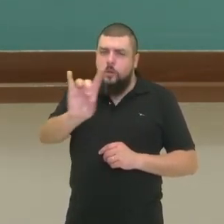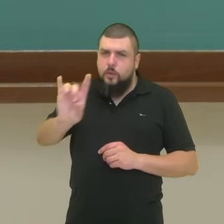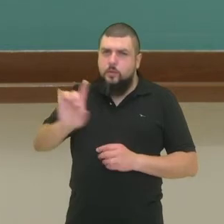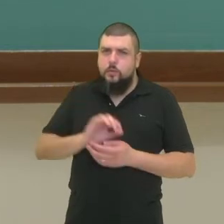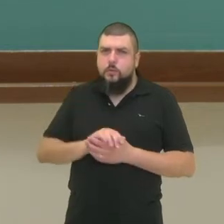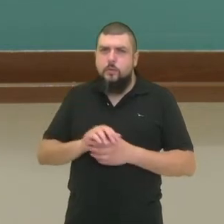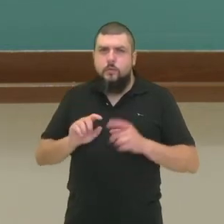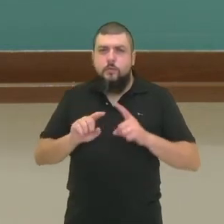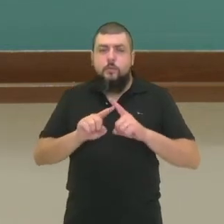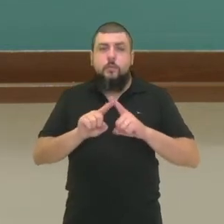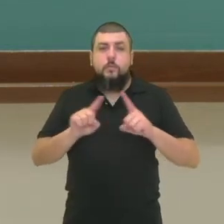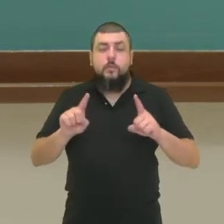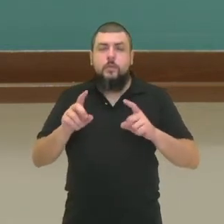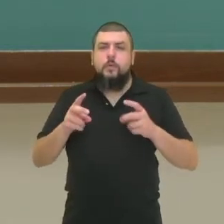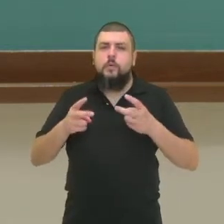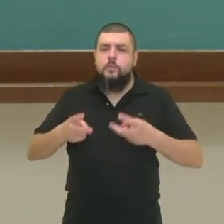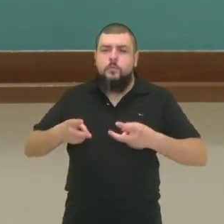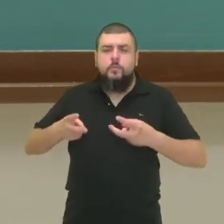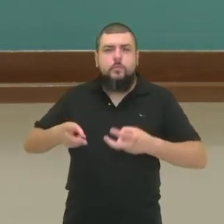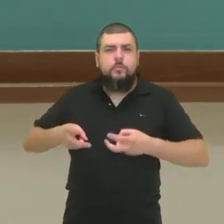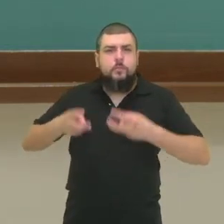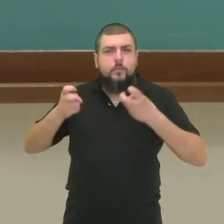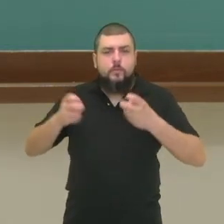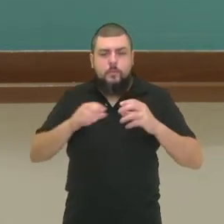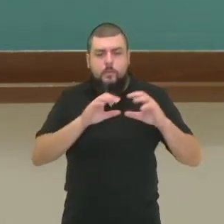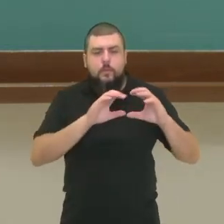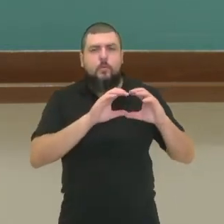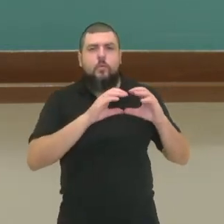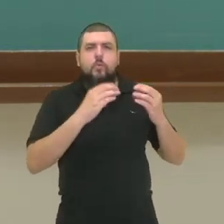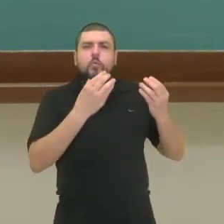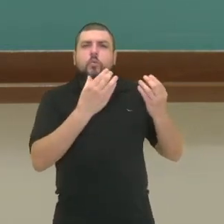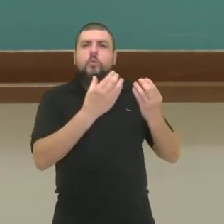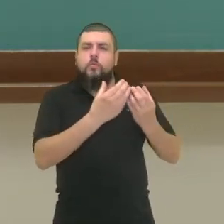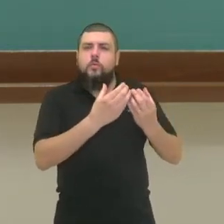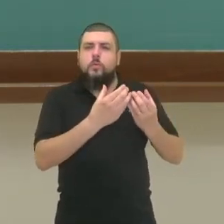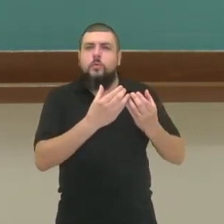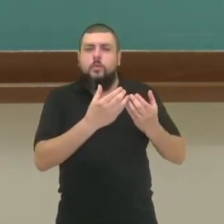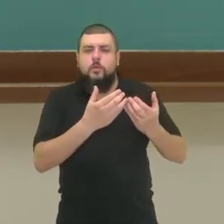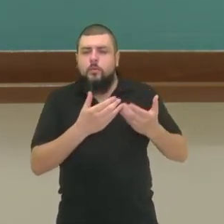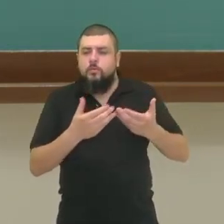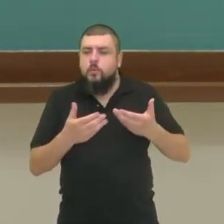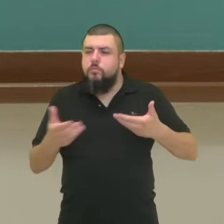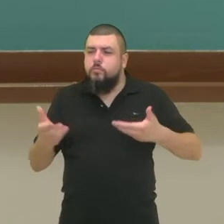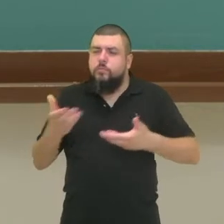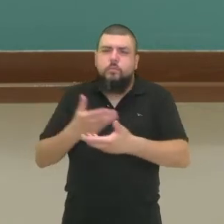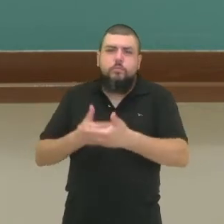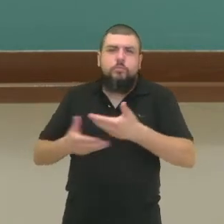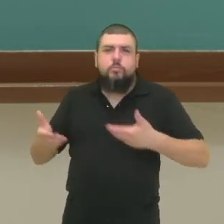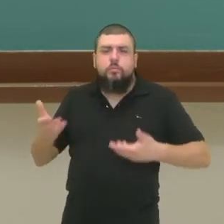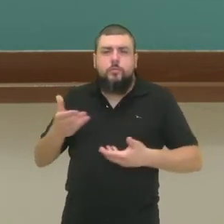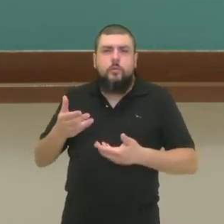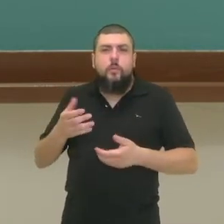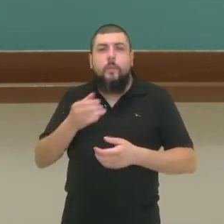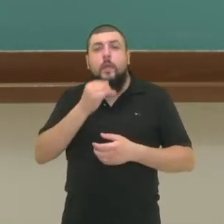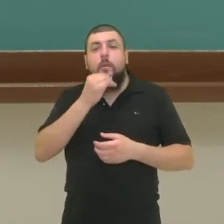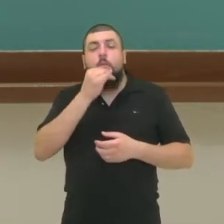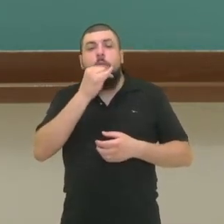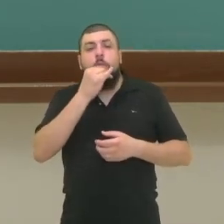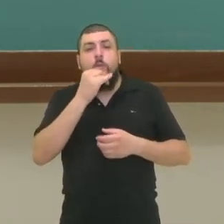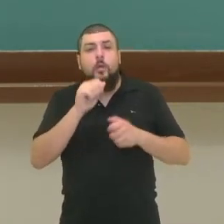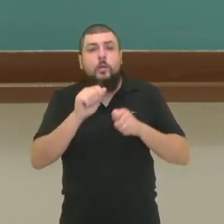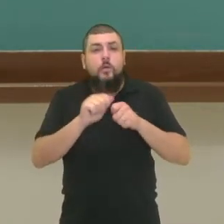percebe que existe todo o envolvimento da comunidade, né? Às vezes ações nos bairros, cadastro